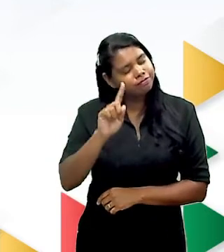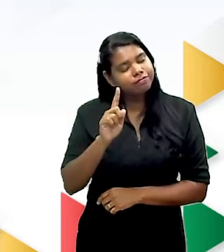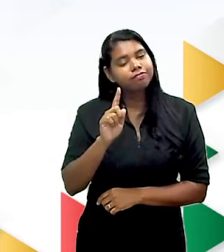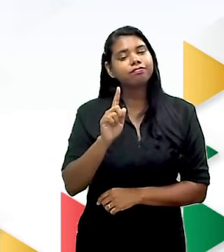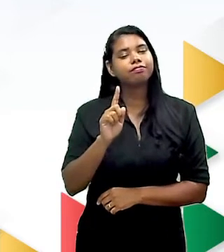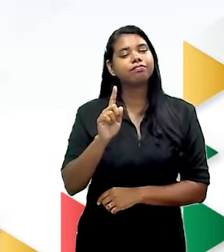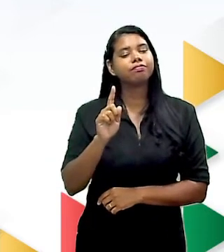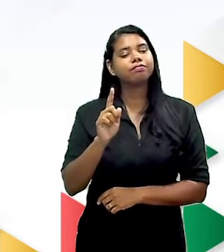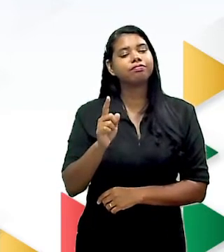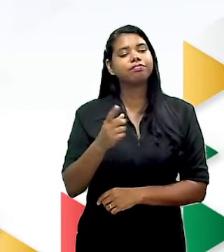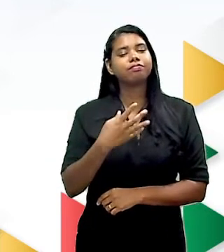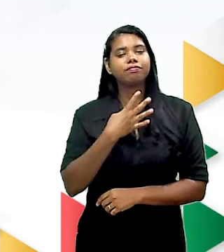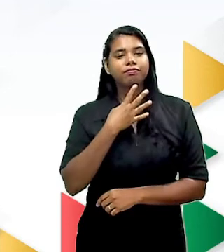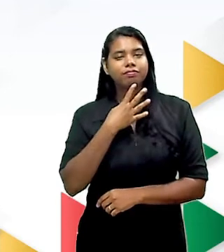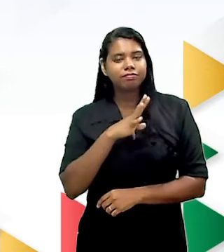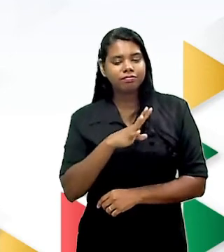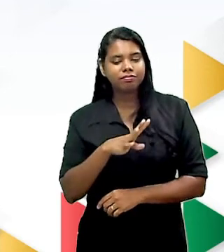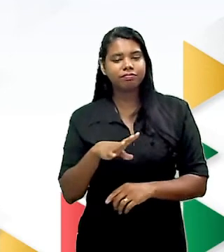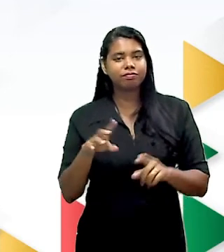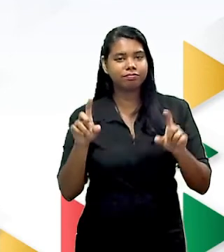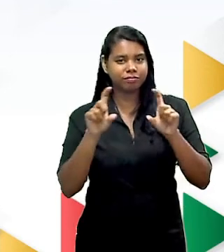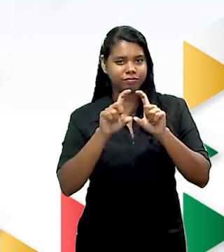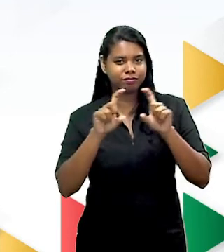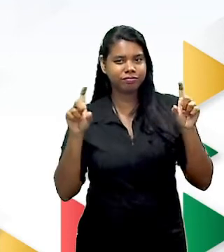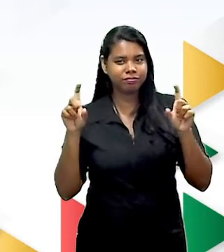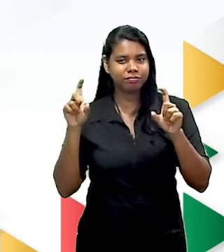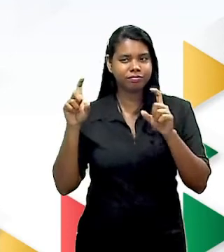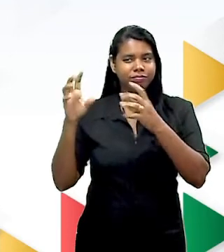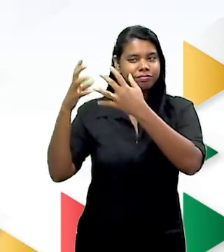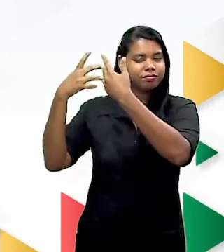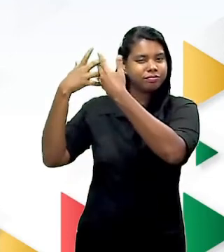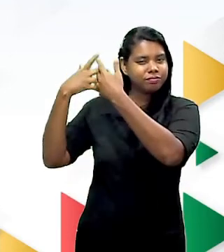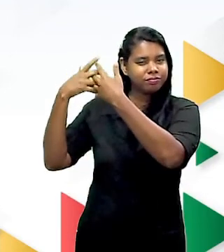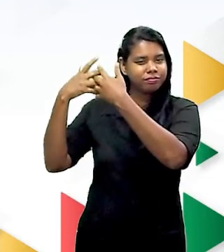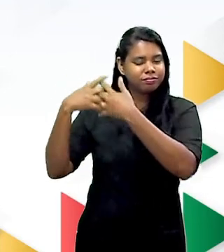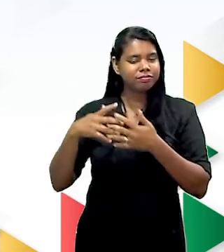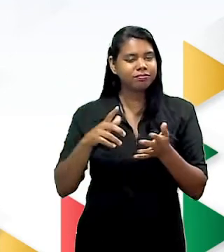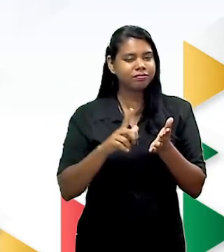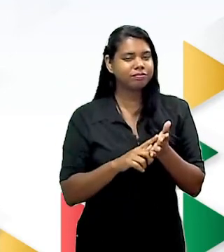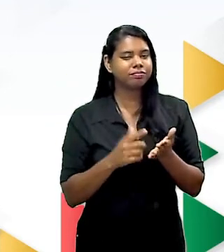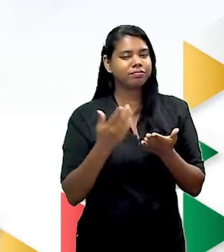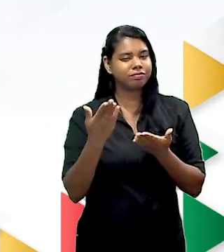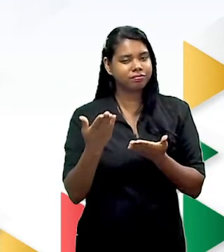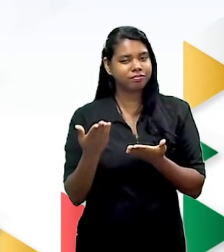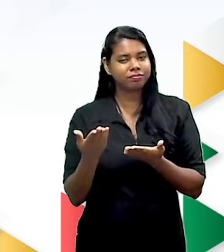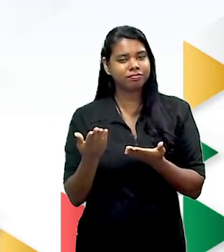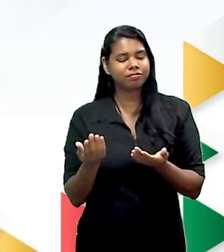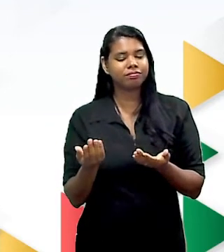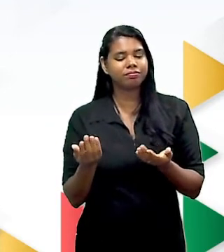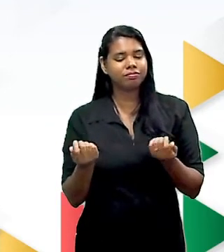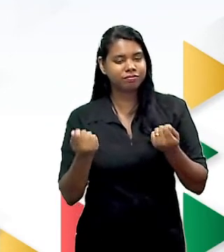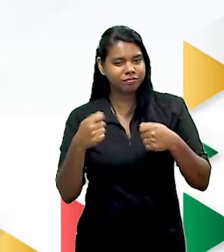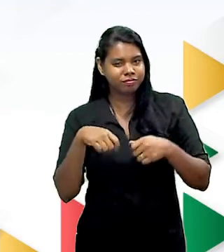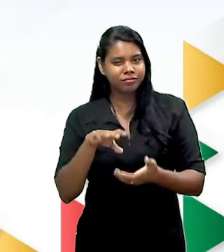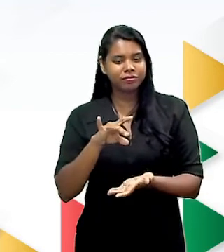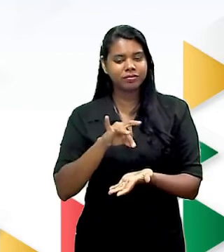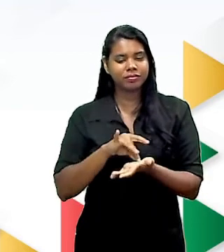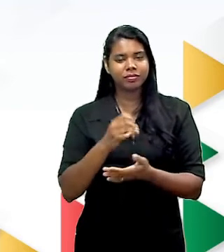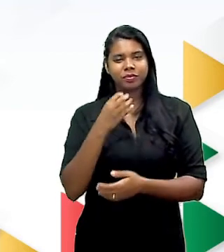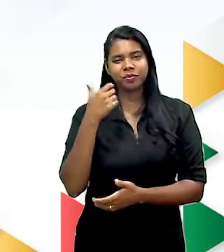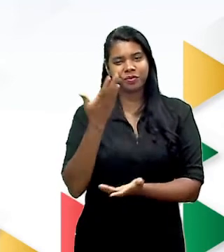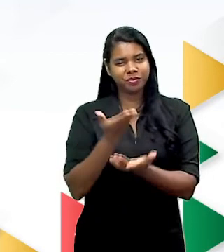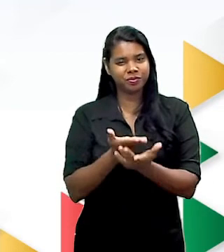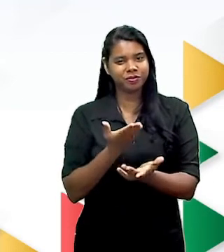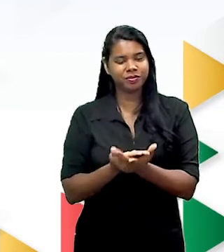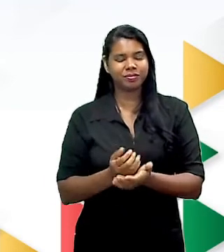Autor desconhecido, mais uma frase, uma reflexão bastante marcante para que a gente possa ter aqui uma boa